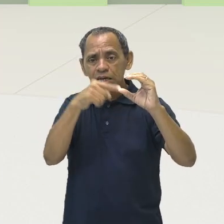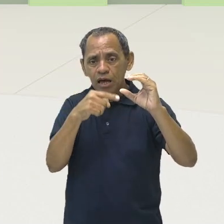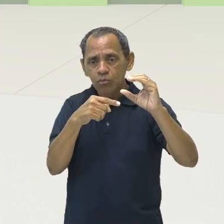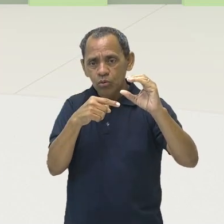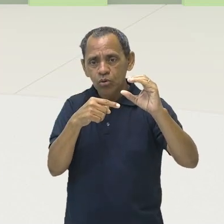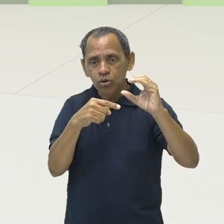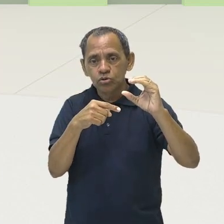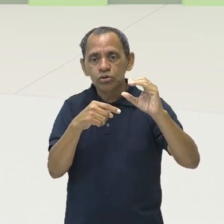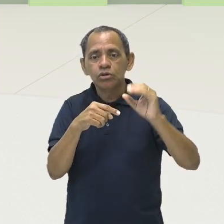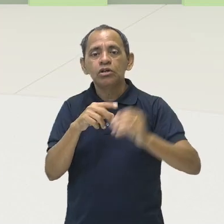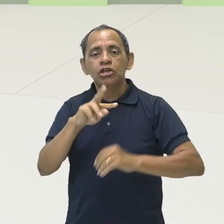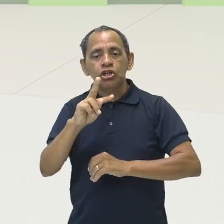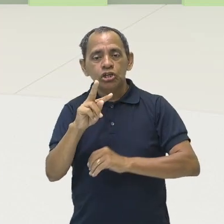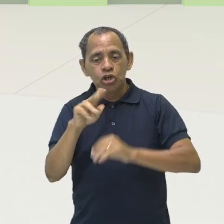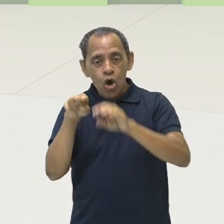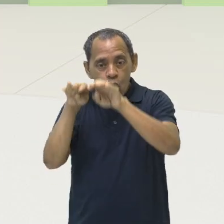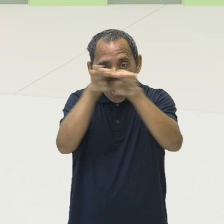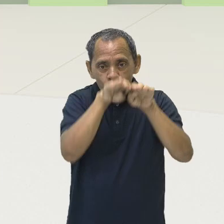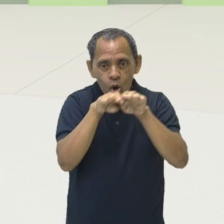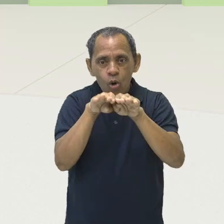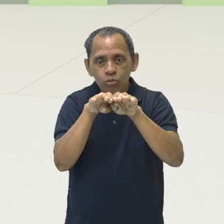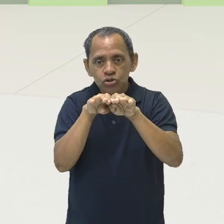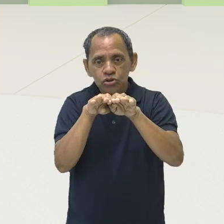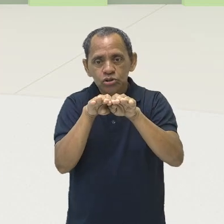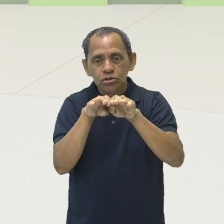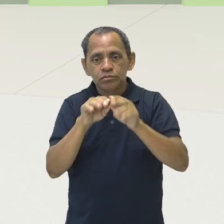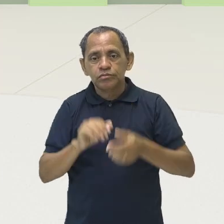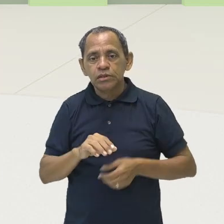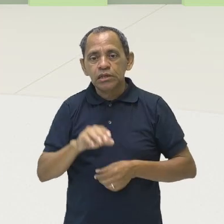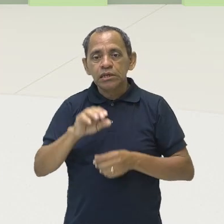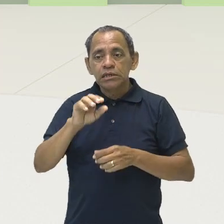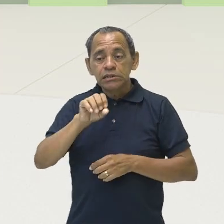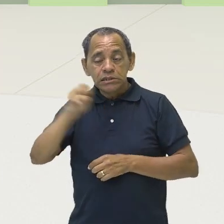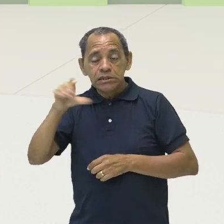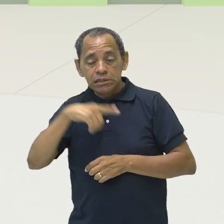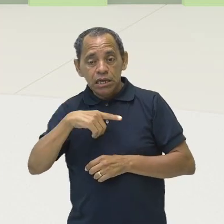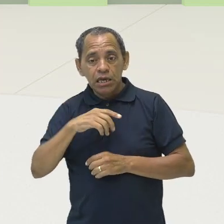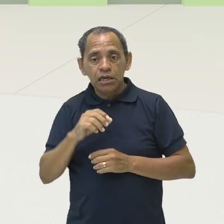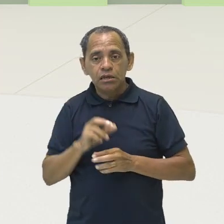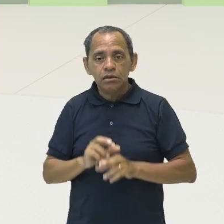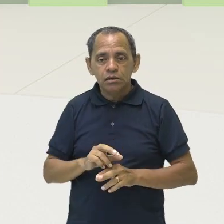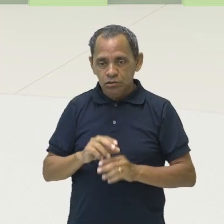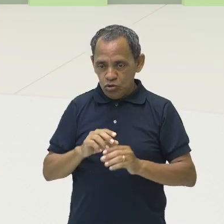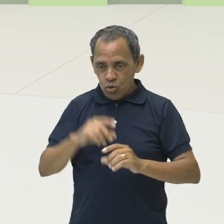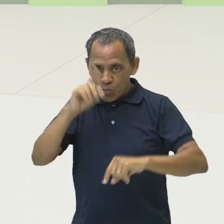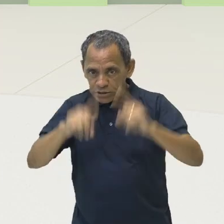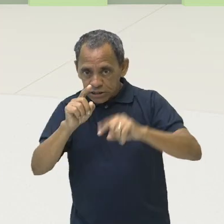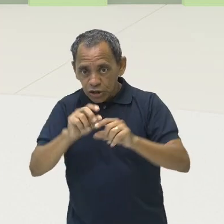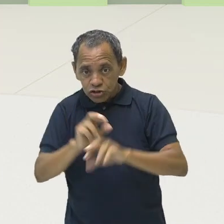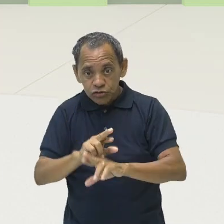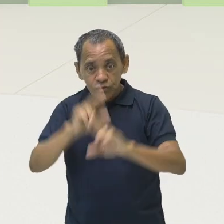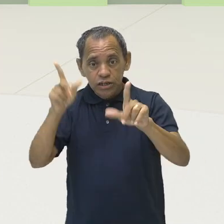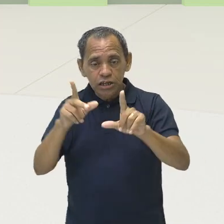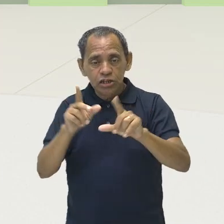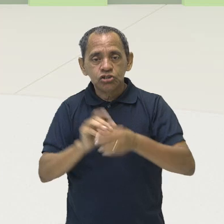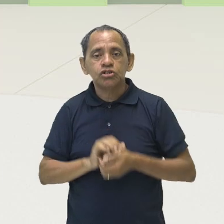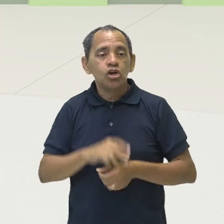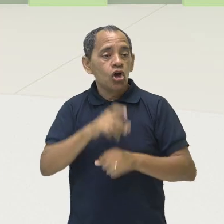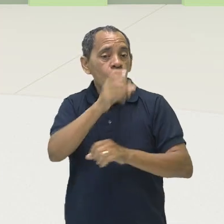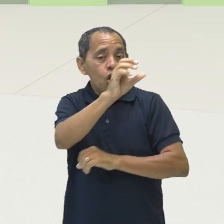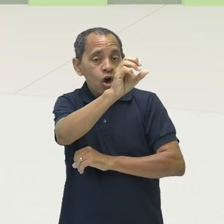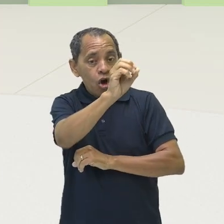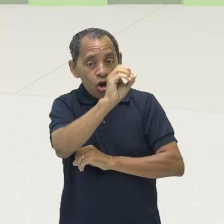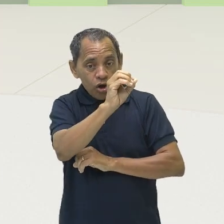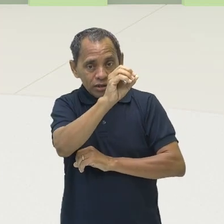um elemento diferente na cadeia, por exemplo, oxigênio, nitrogênio, enxofre, então ela passou a